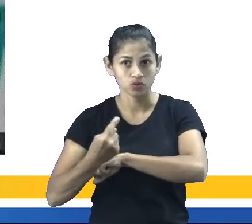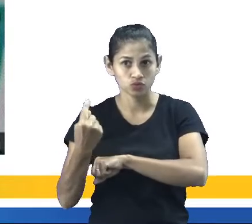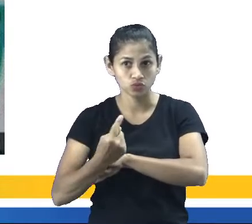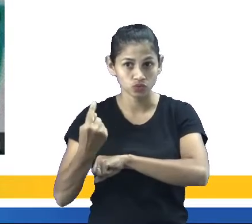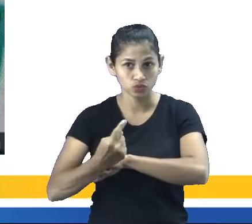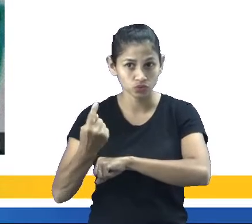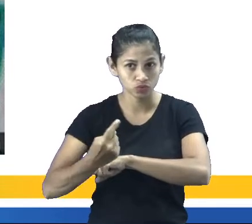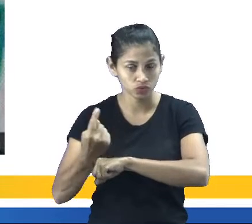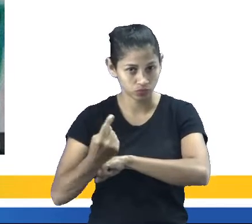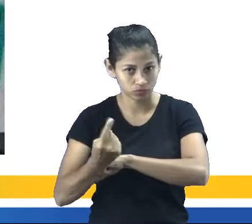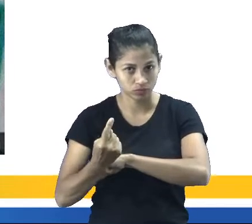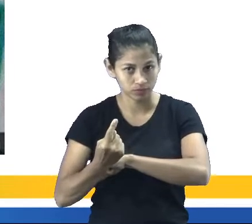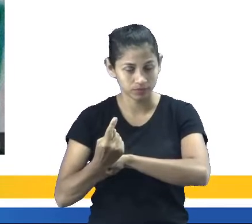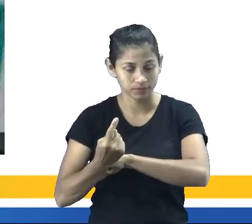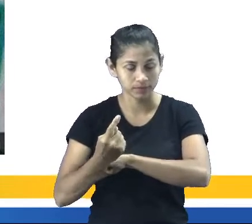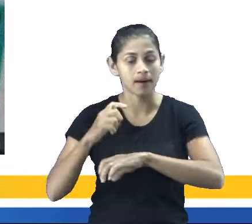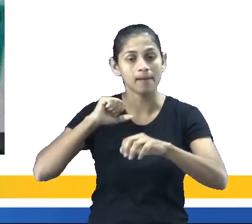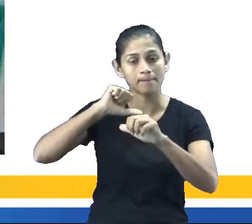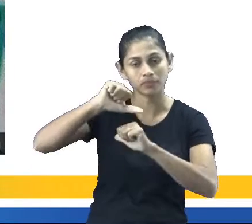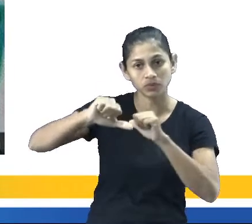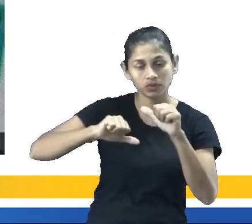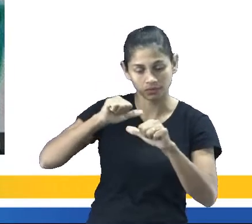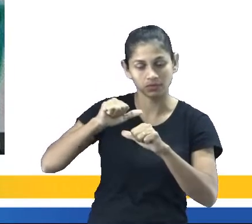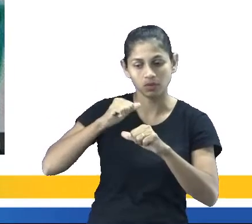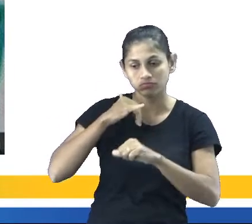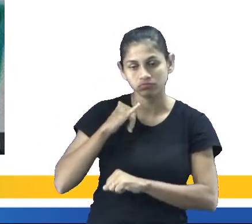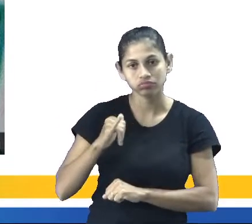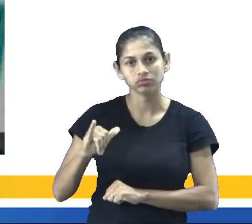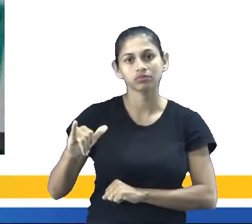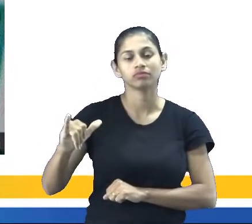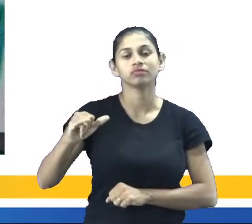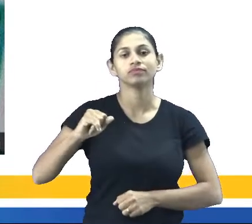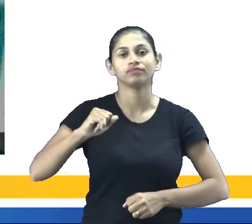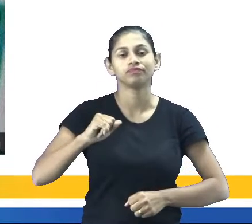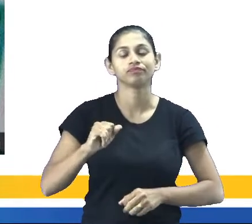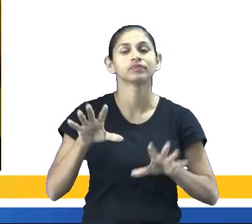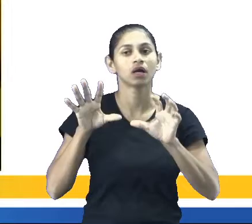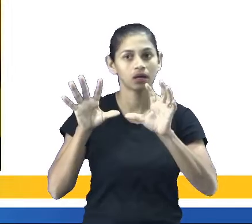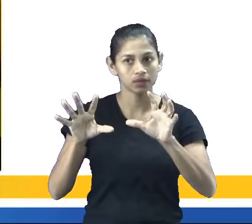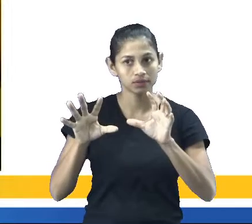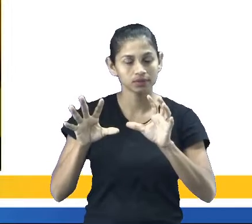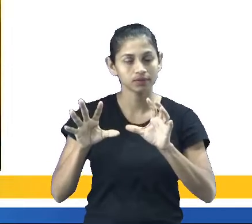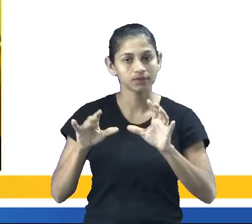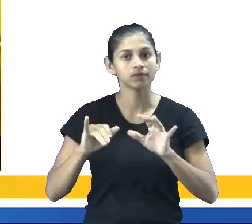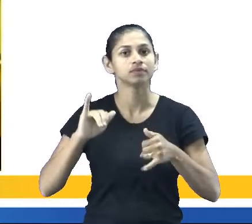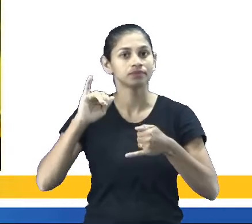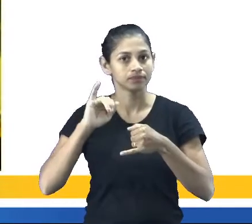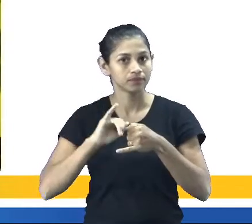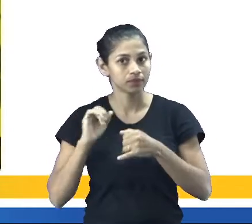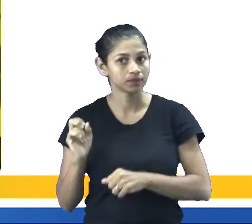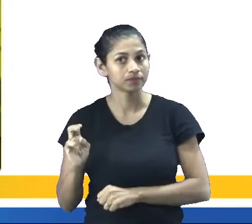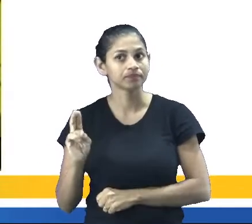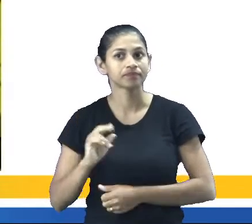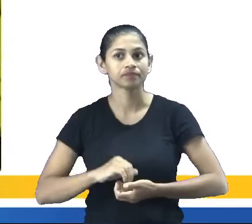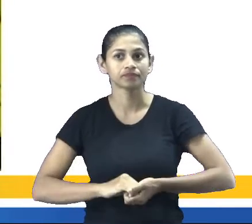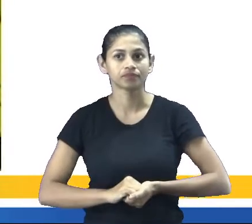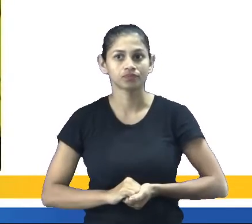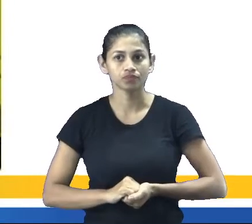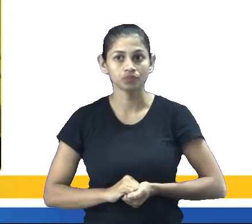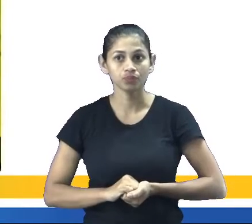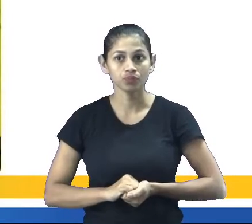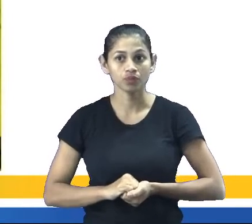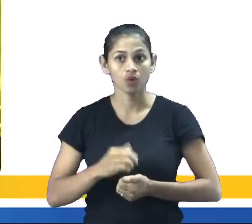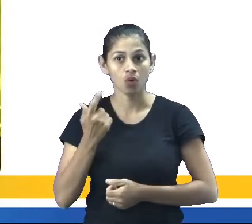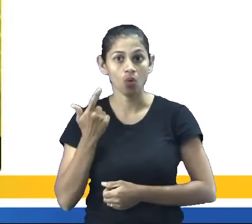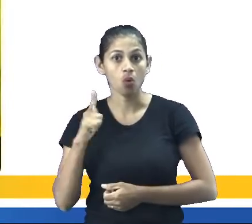Essas turbinas girando vão produzir eletricidade. Então é assim que funciona ali uma hidroelétrica. Aqui eu coloquei um